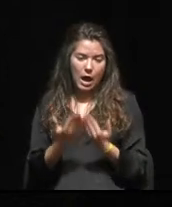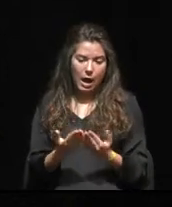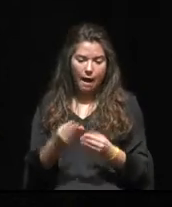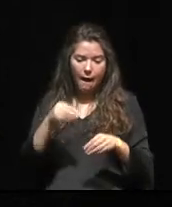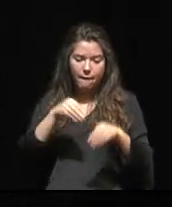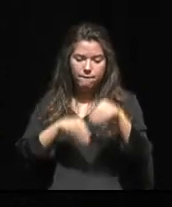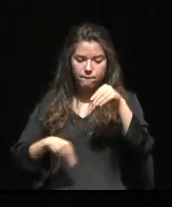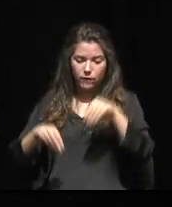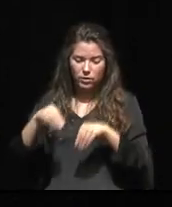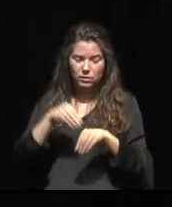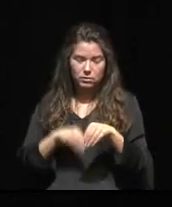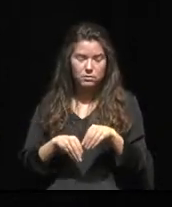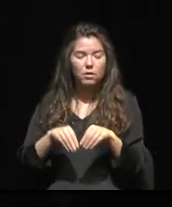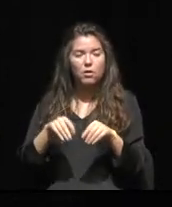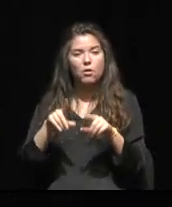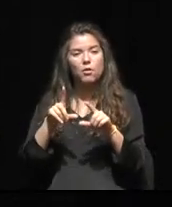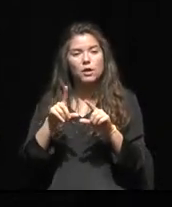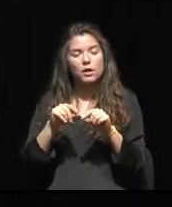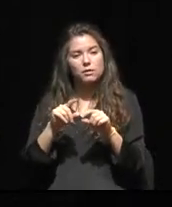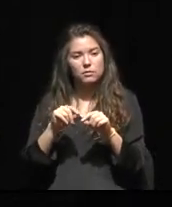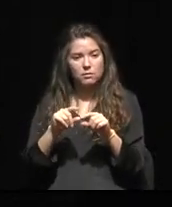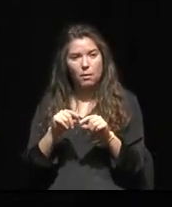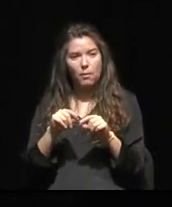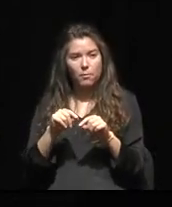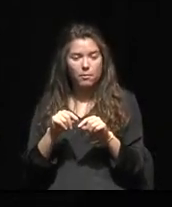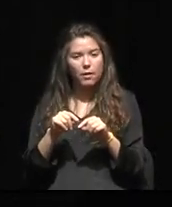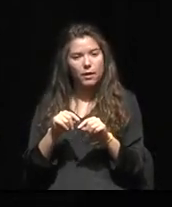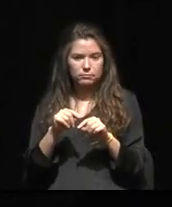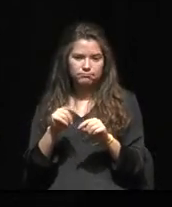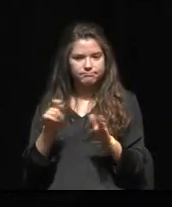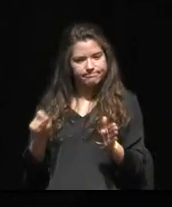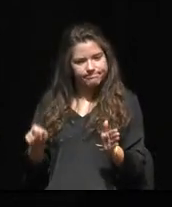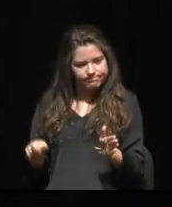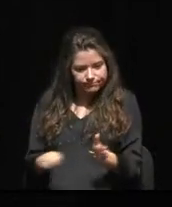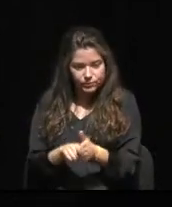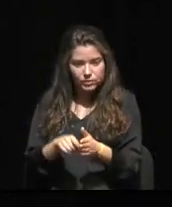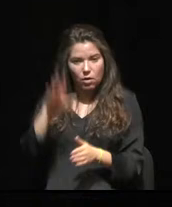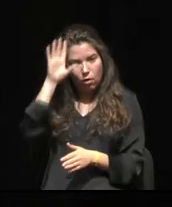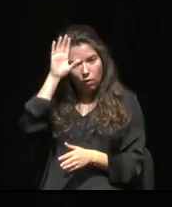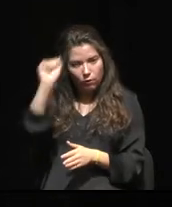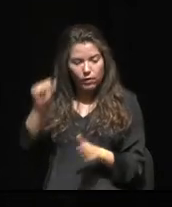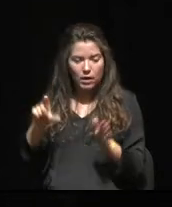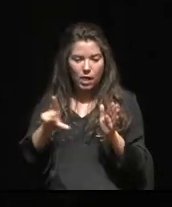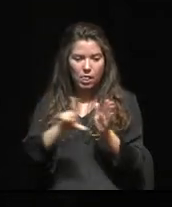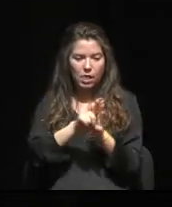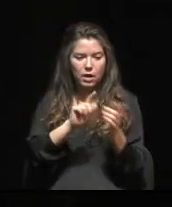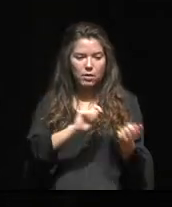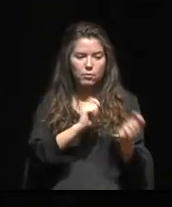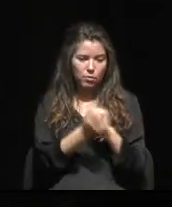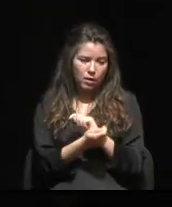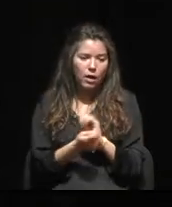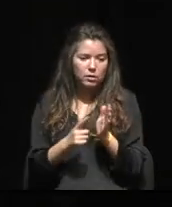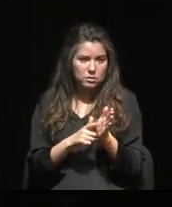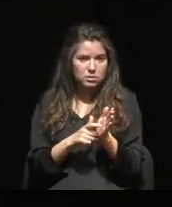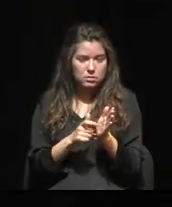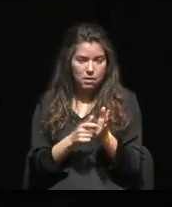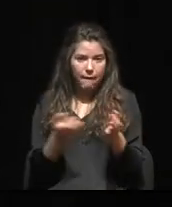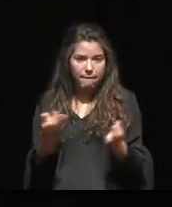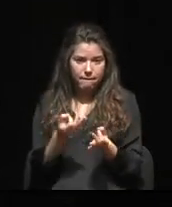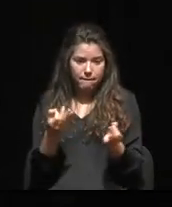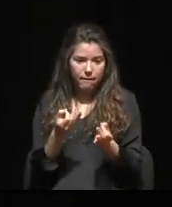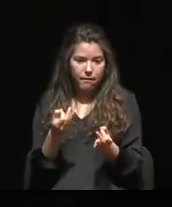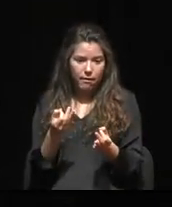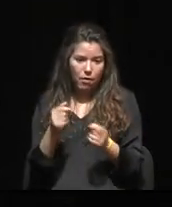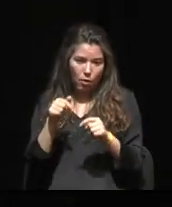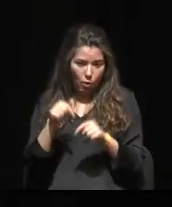com isso estarmos o governo a fazer esta alteração Legislativa tão necessária tal como aqui